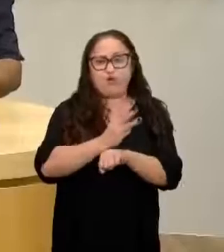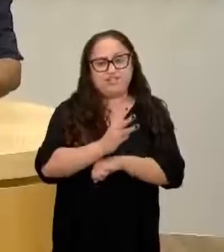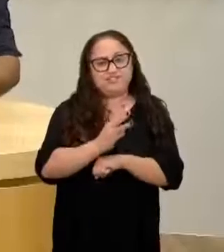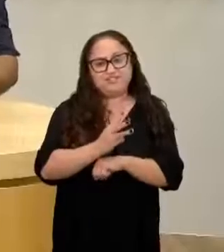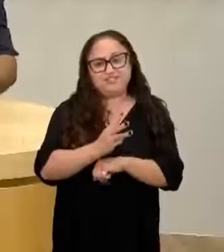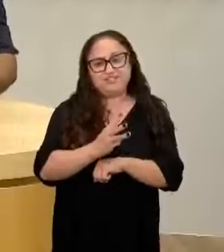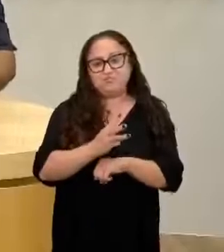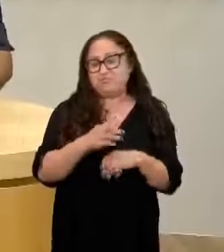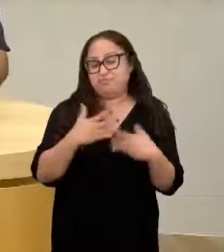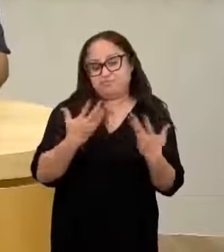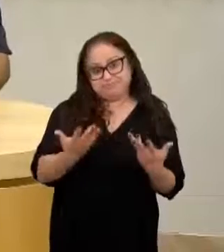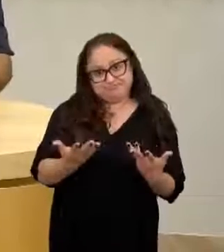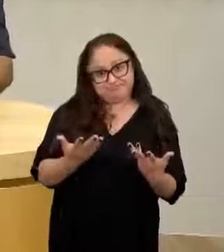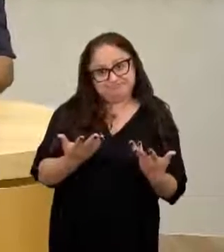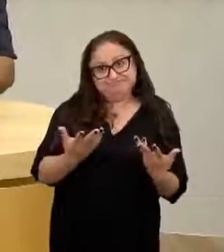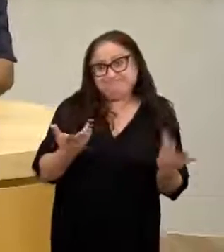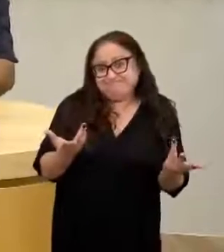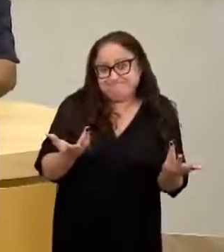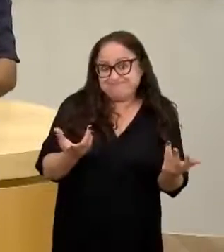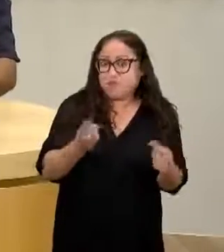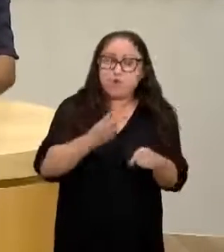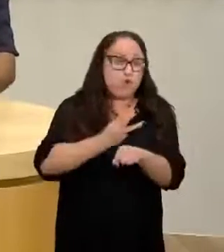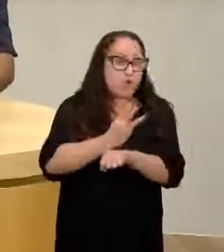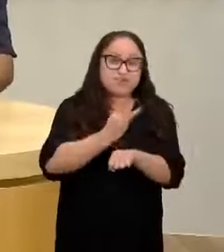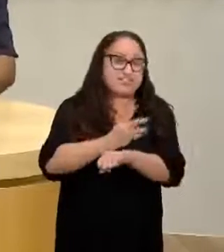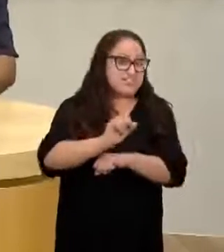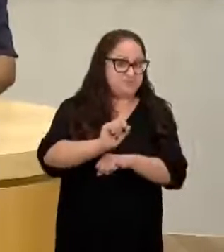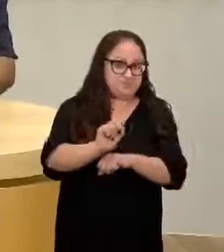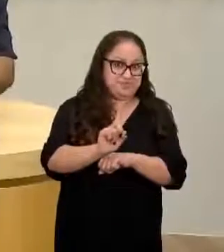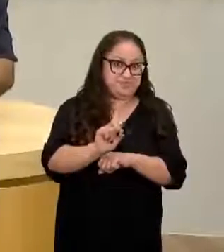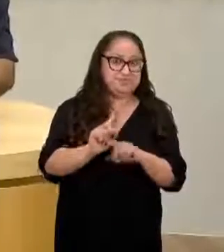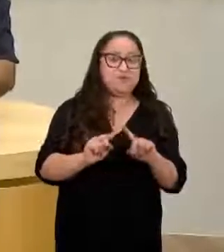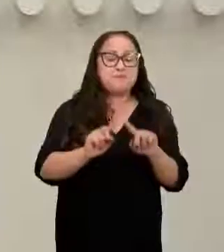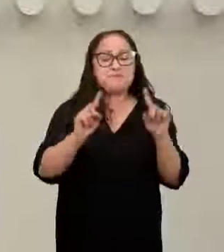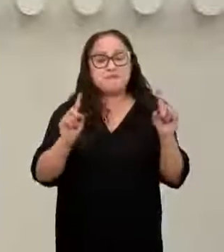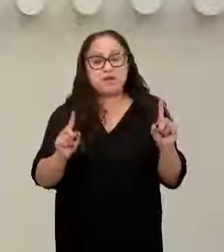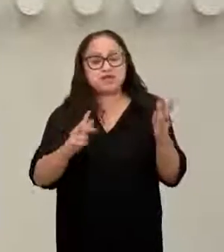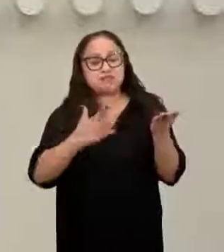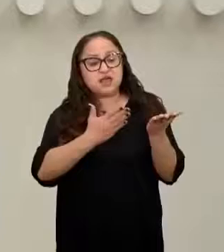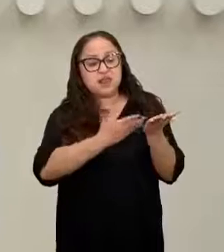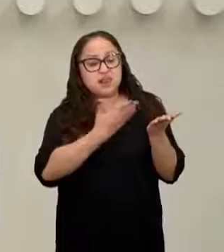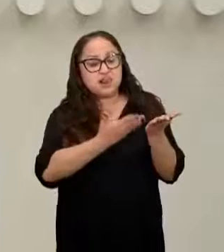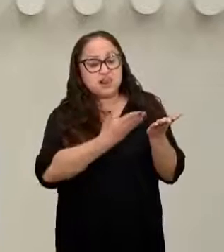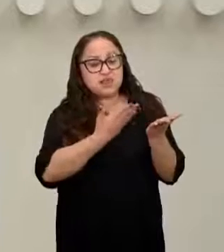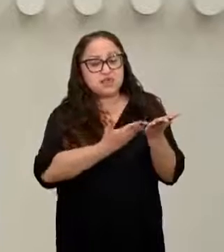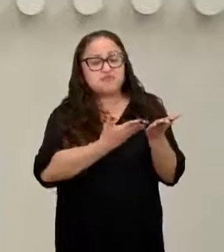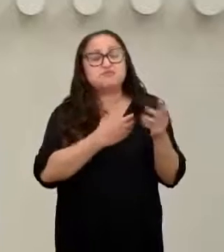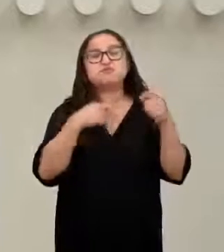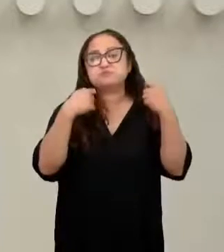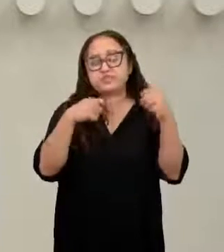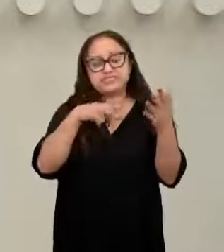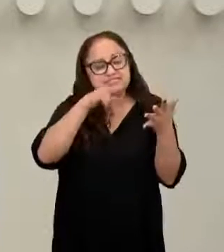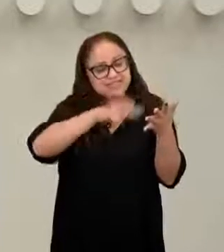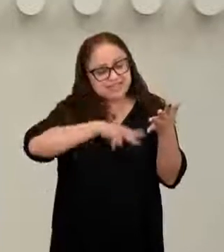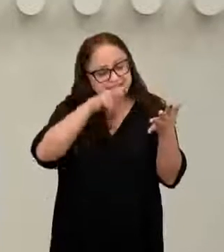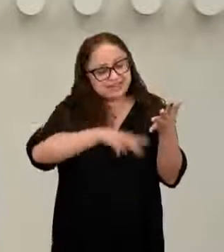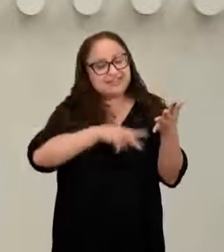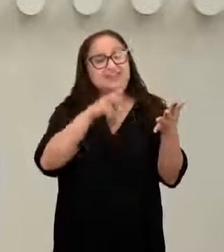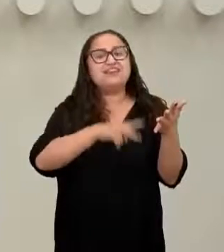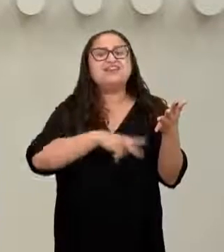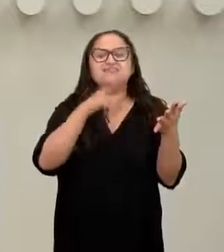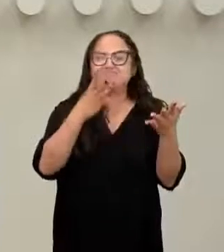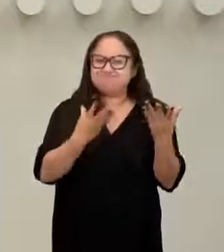falei livros. Eu falei livros. Pro áudio do WhatsApp. Não apenas eles, mas a partir do pressuposto você tem que ler bastante. Ler muito.